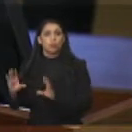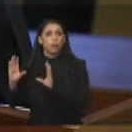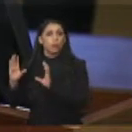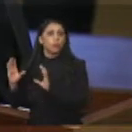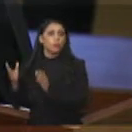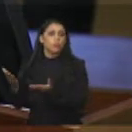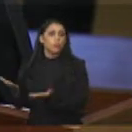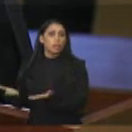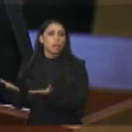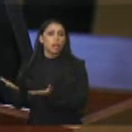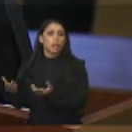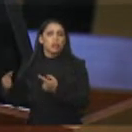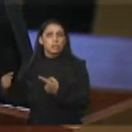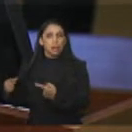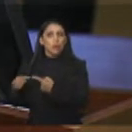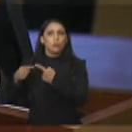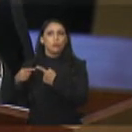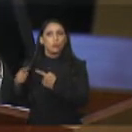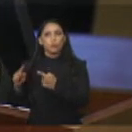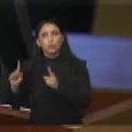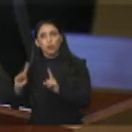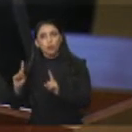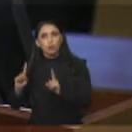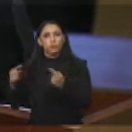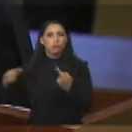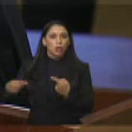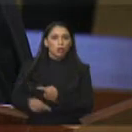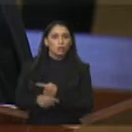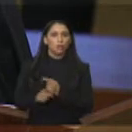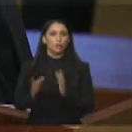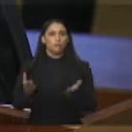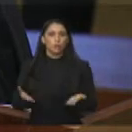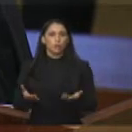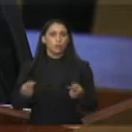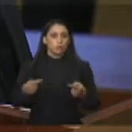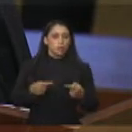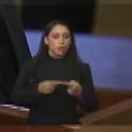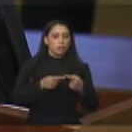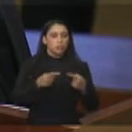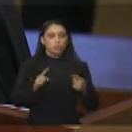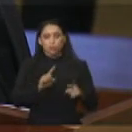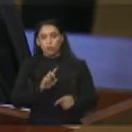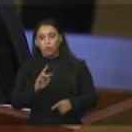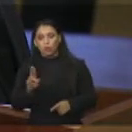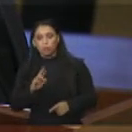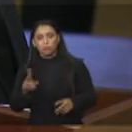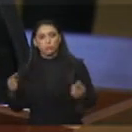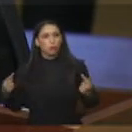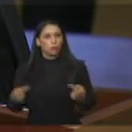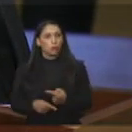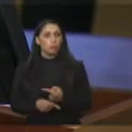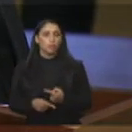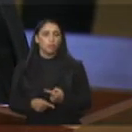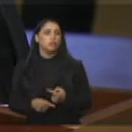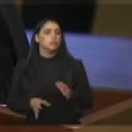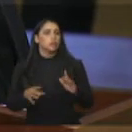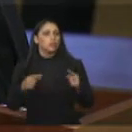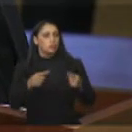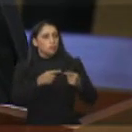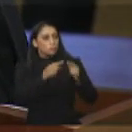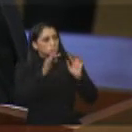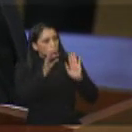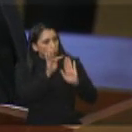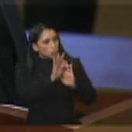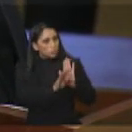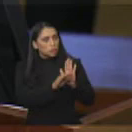que lhe está ou não conforme, que com ela é ou não compatível, que cabe ou não no seu sentido.